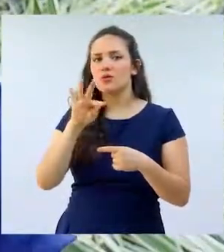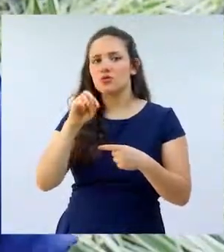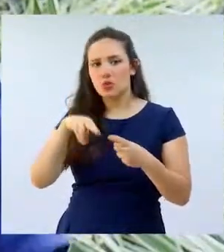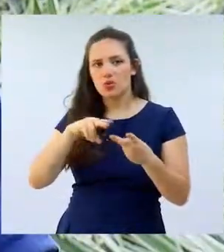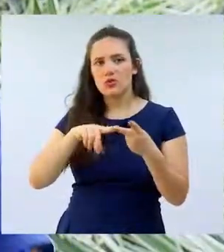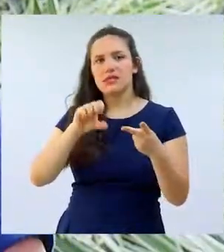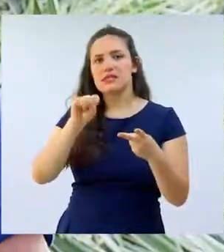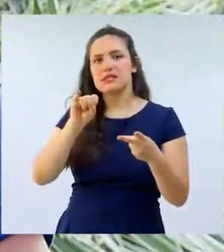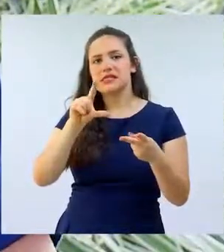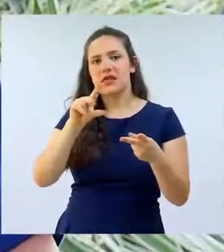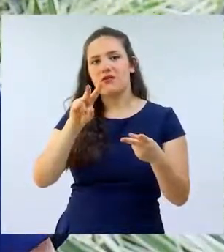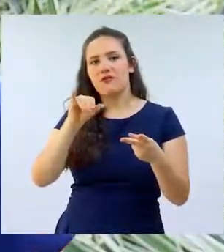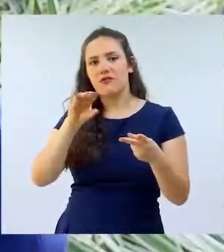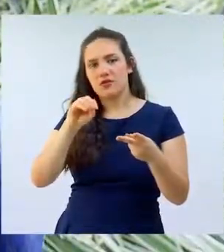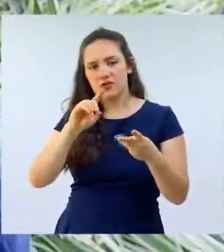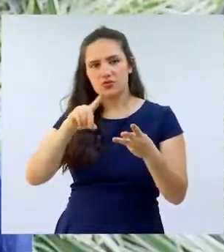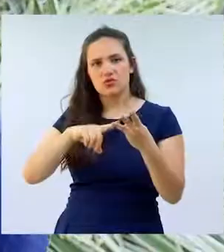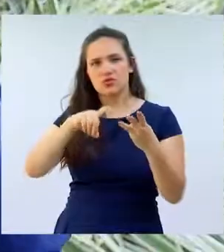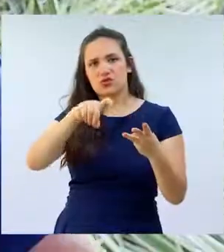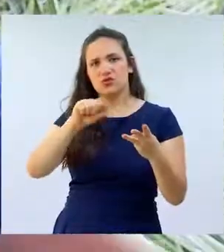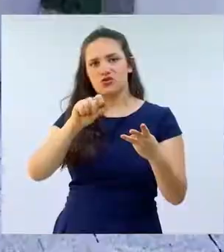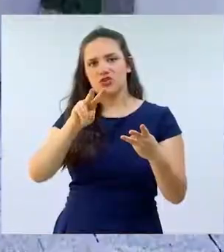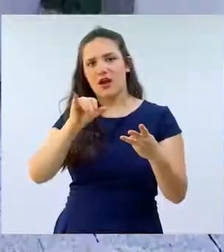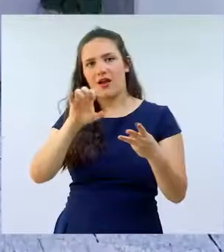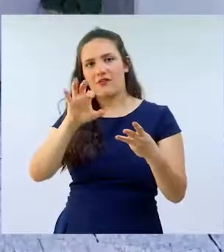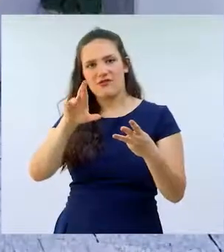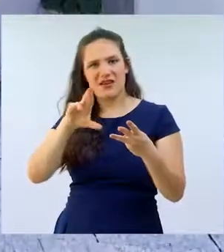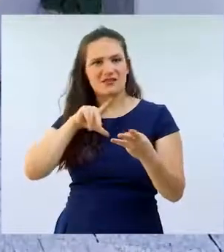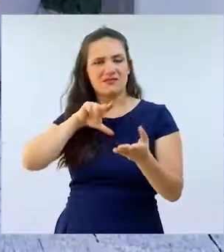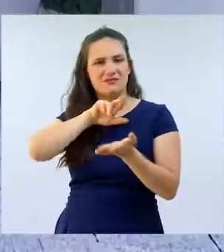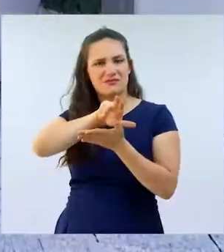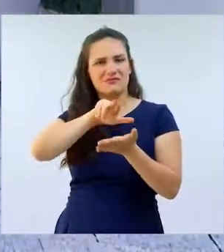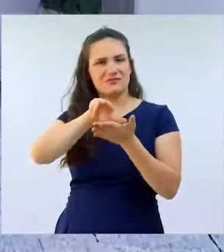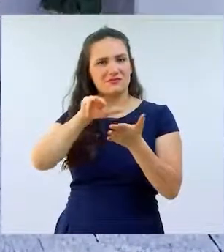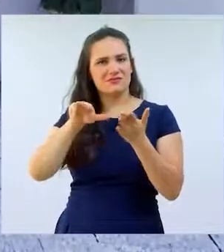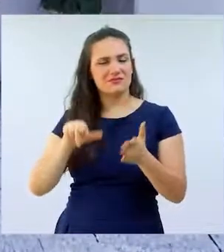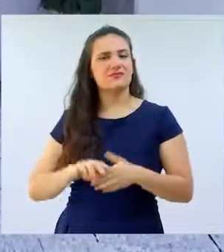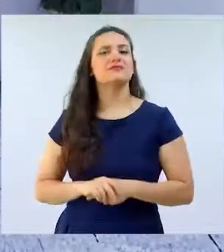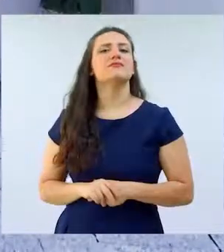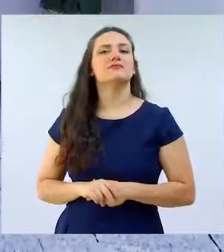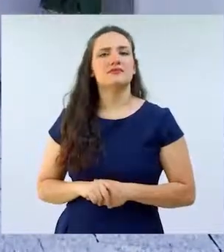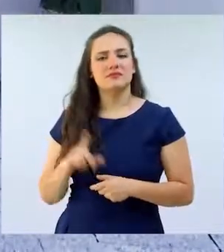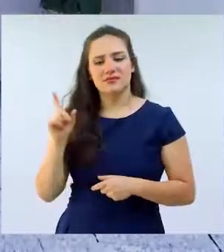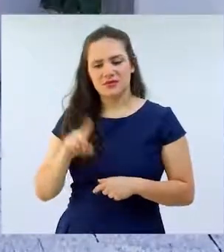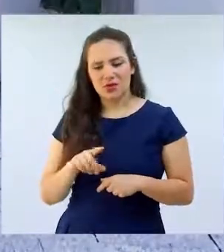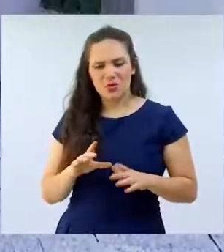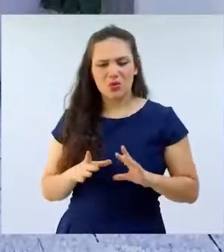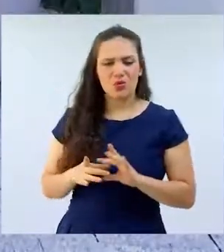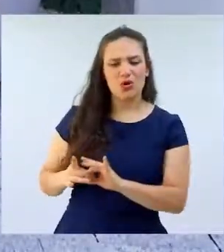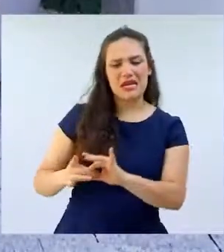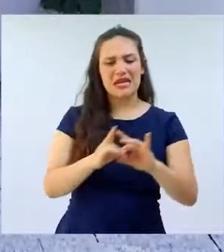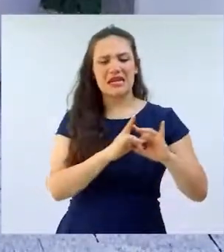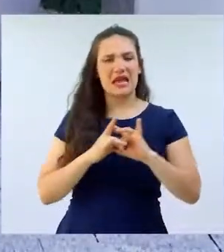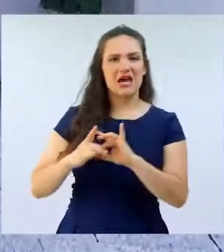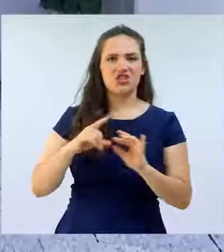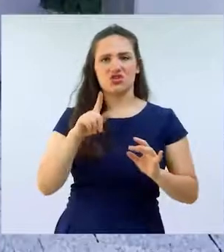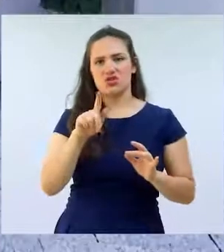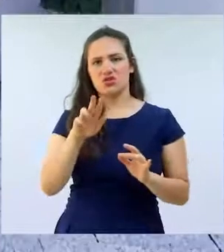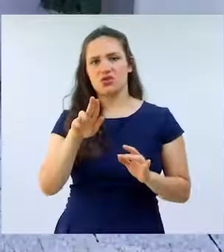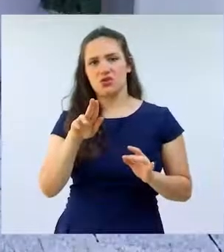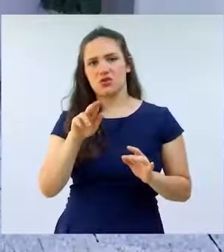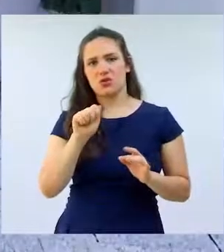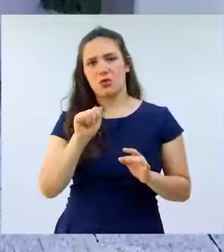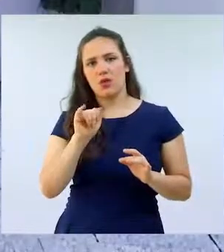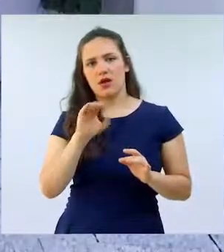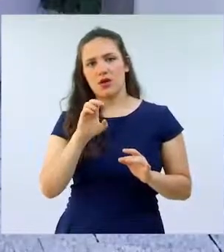Luiz Xavier, então... foi dando uma base. Guaicurus? Unidade Guaicuru. Unidade Guaicuru. Então,